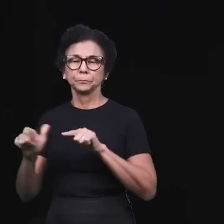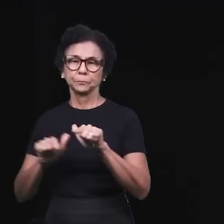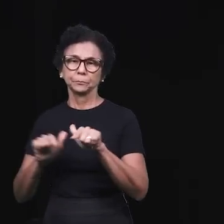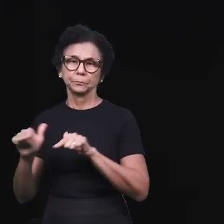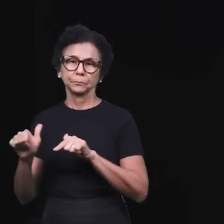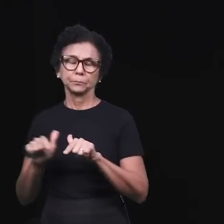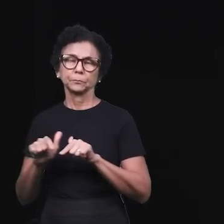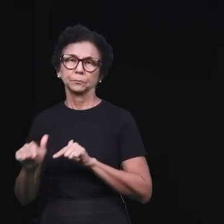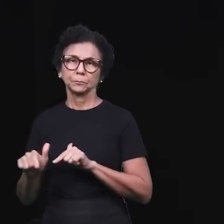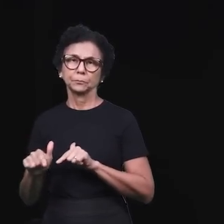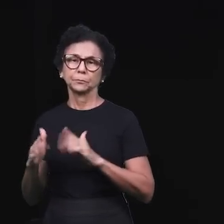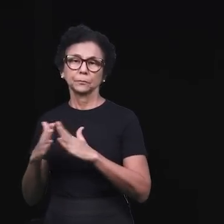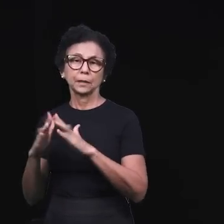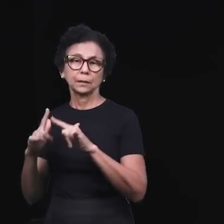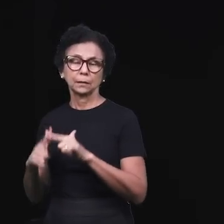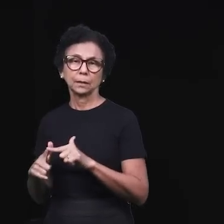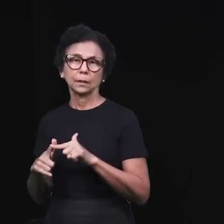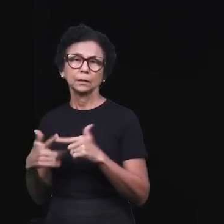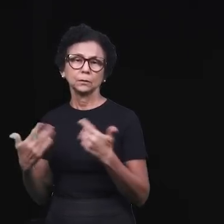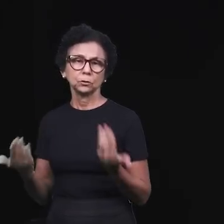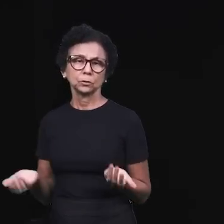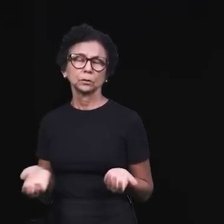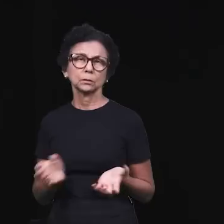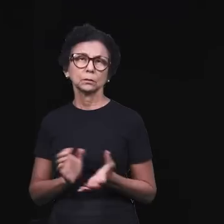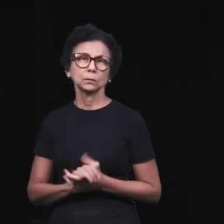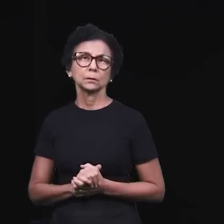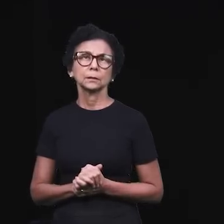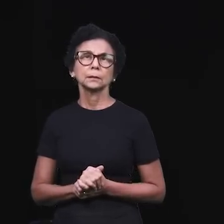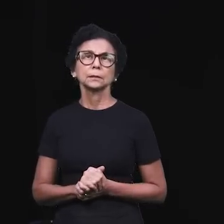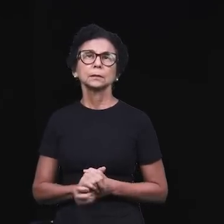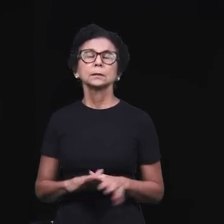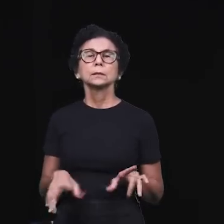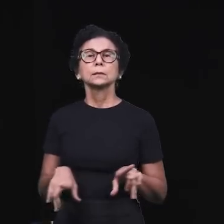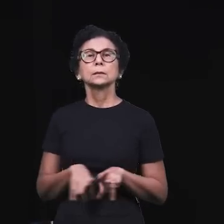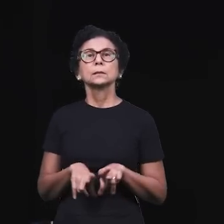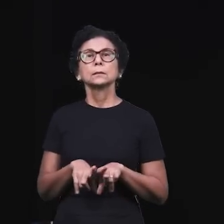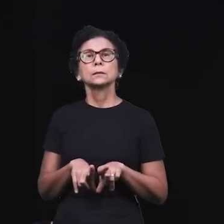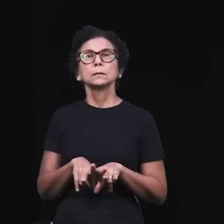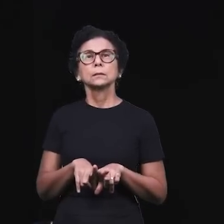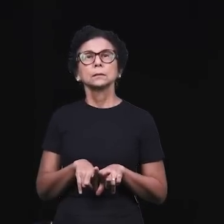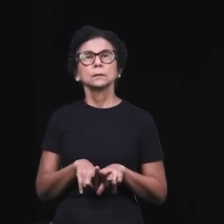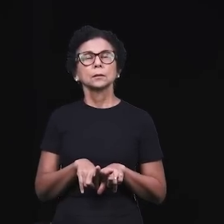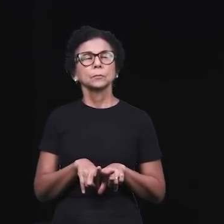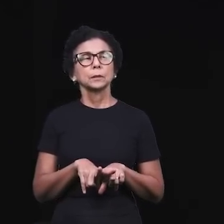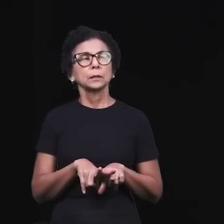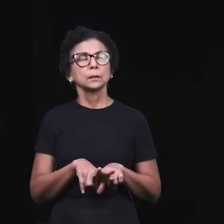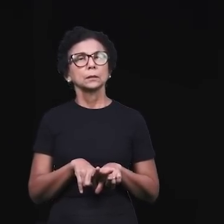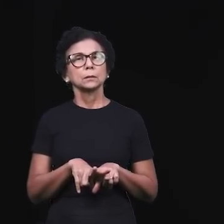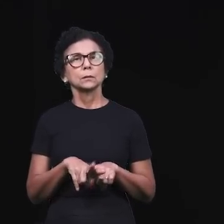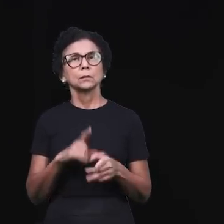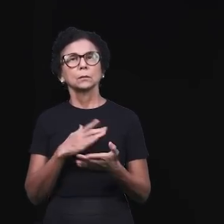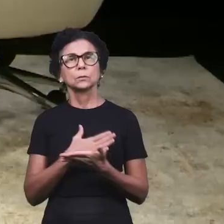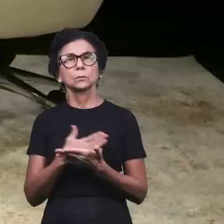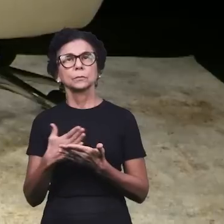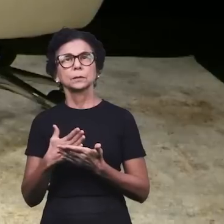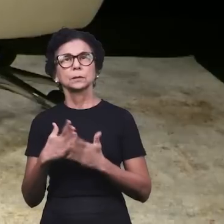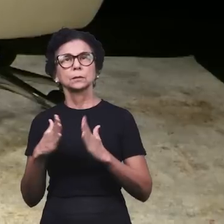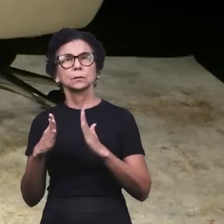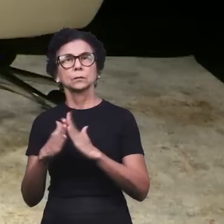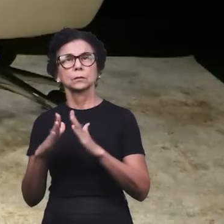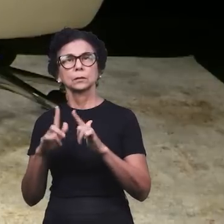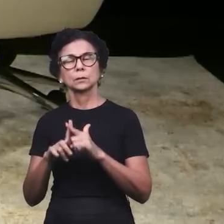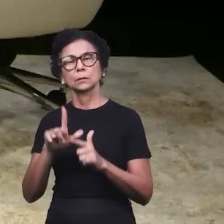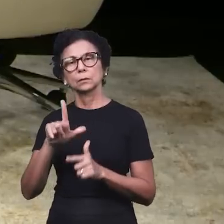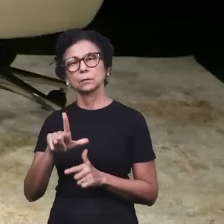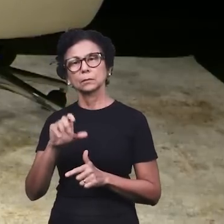estado de Indiana, que é ali perto, onde nós começamos uma igreja ali em Lafayette. Aqui o